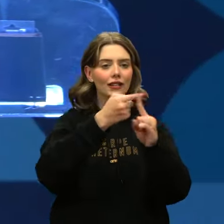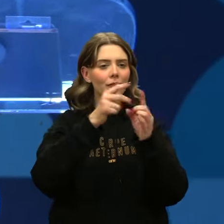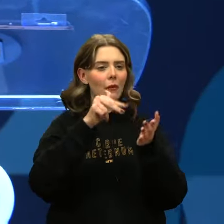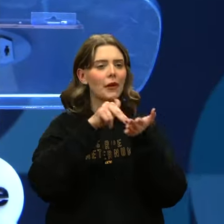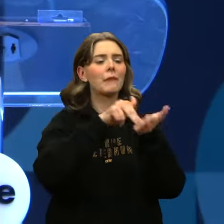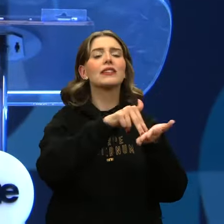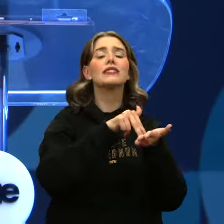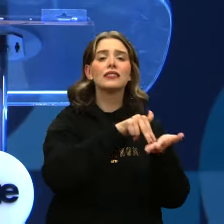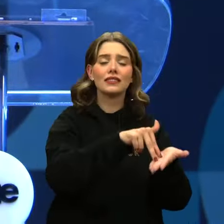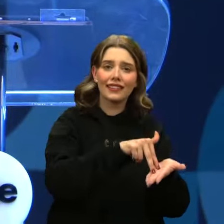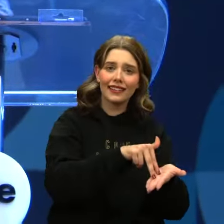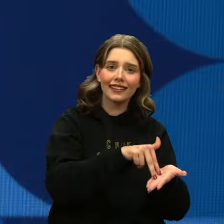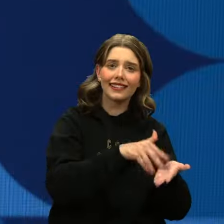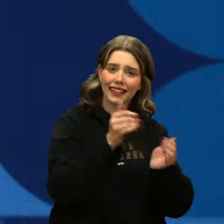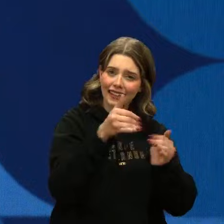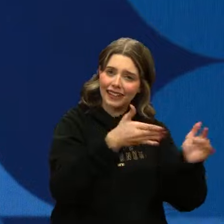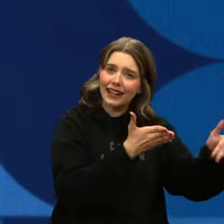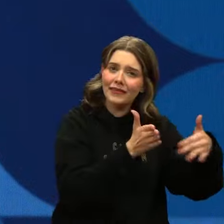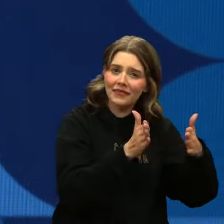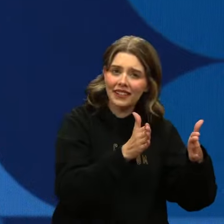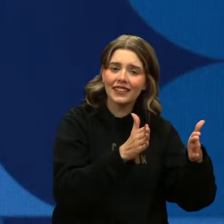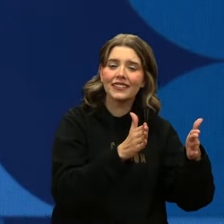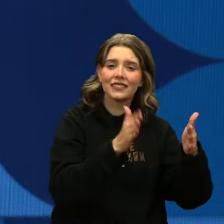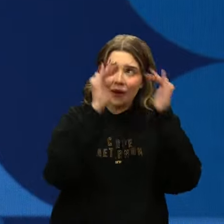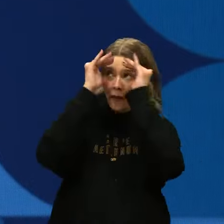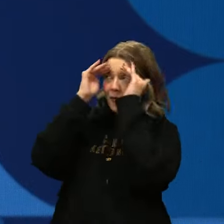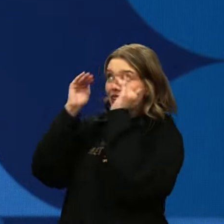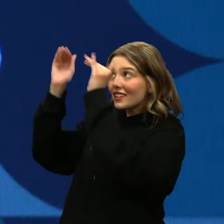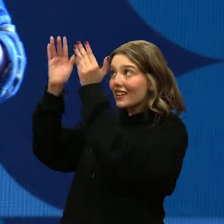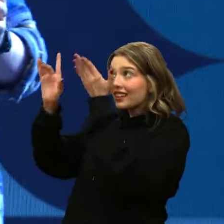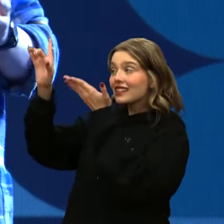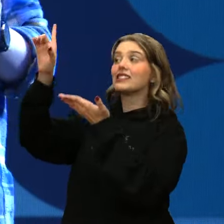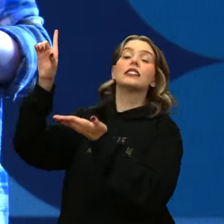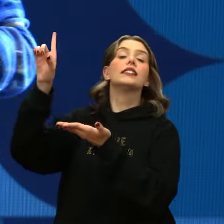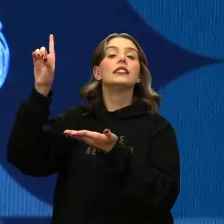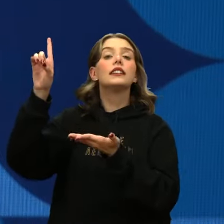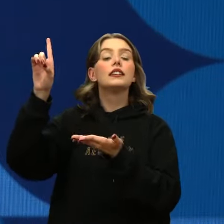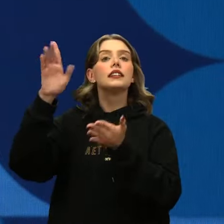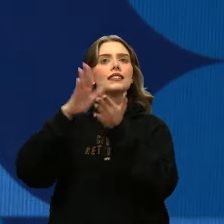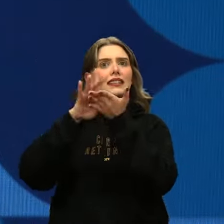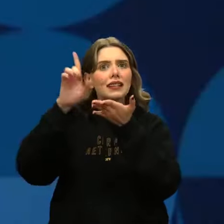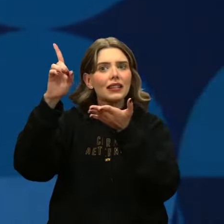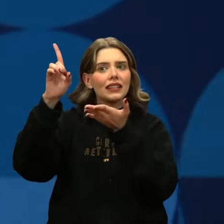estão. Sabe o que, que esse texto está ensinando para a gente aqui? Quando está